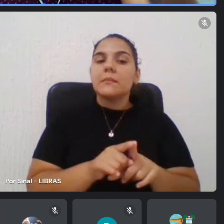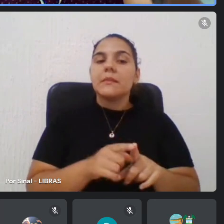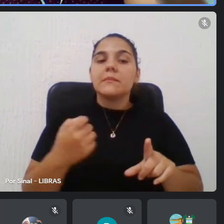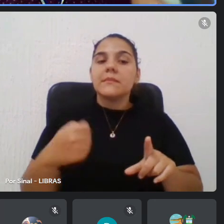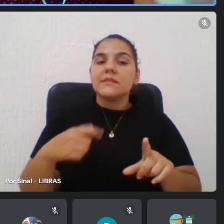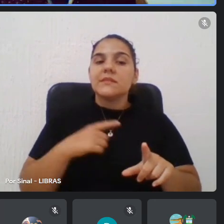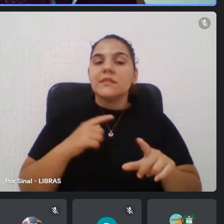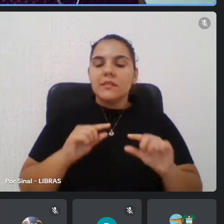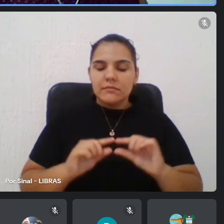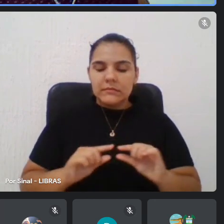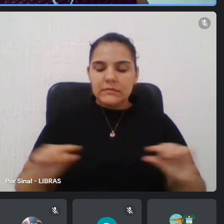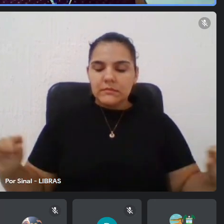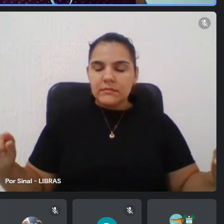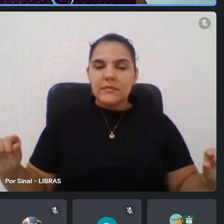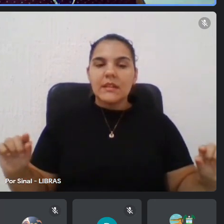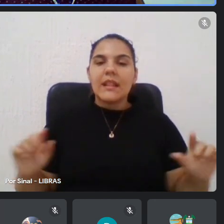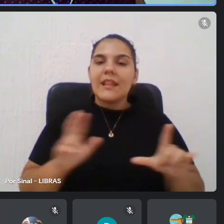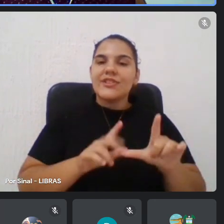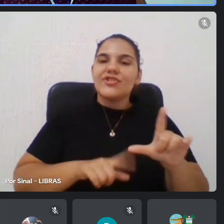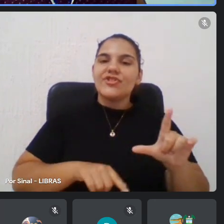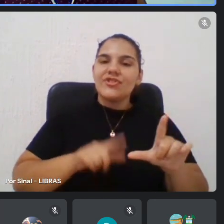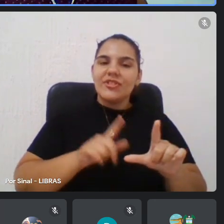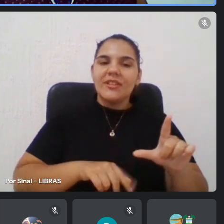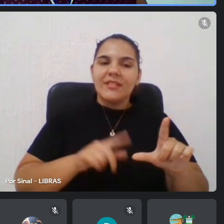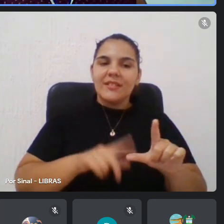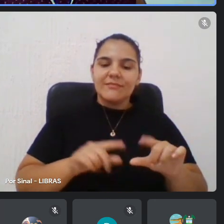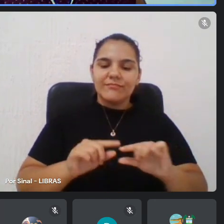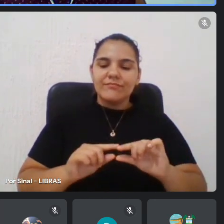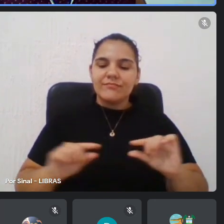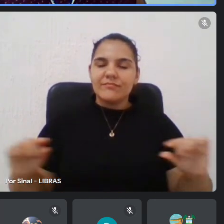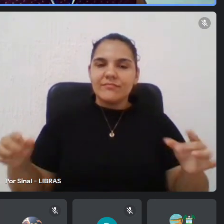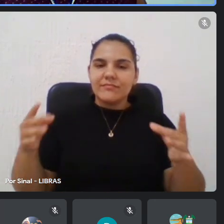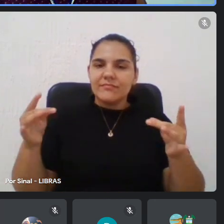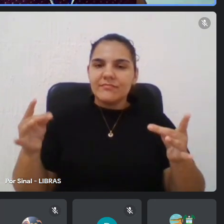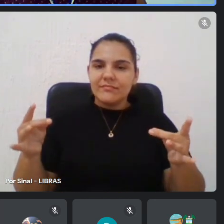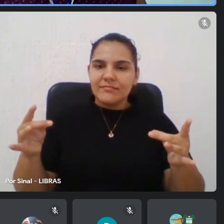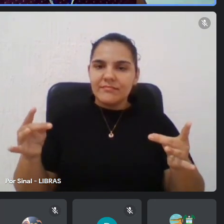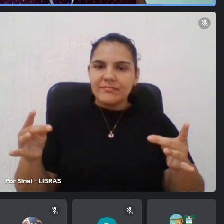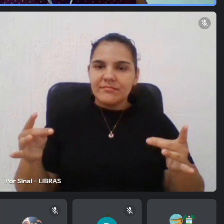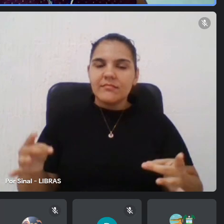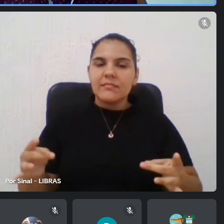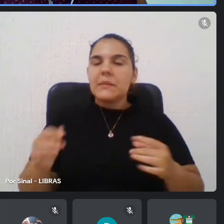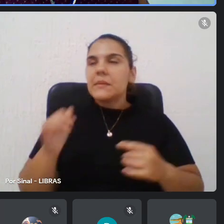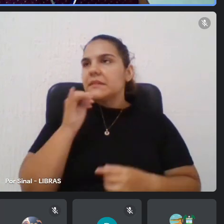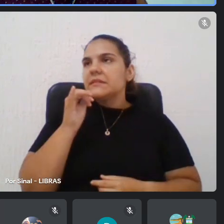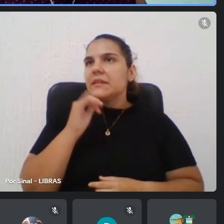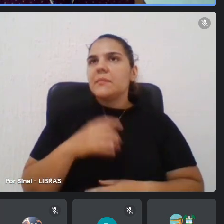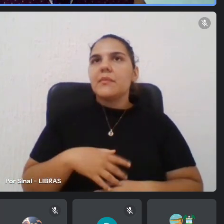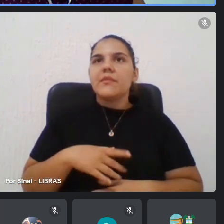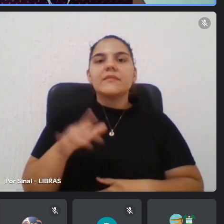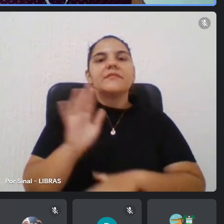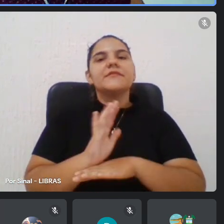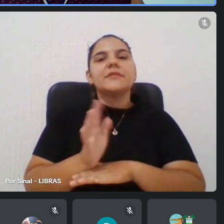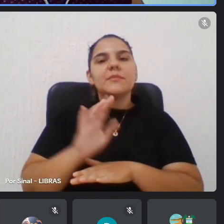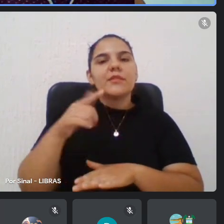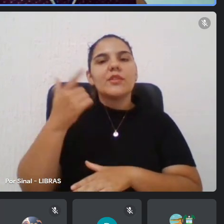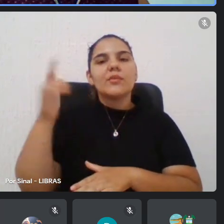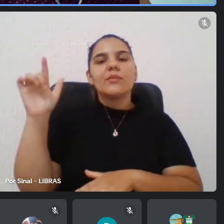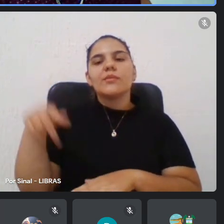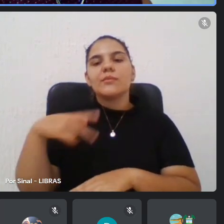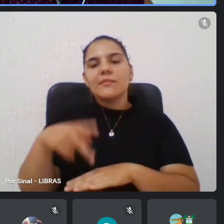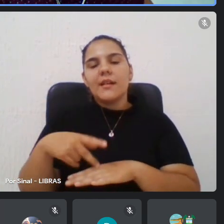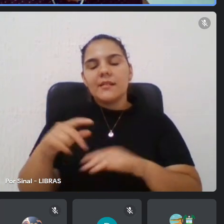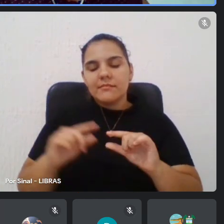as palavras estão aparecendo lá no filme, a gente, se está assistindo um filme de outro país, aparece a legenda. Mas a legenda